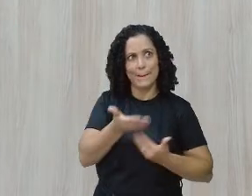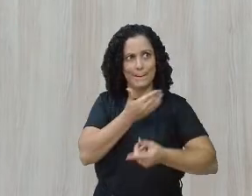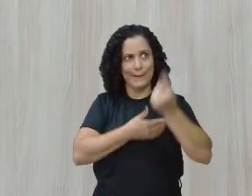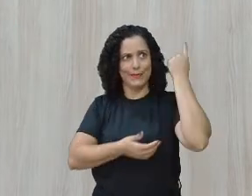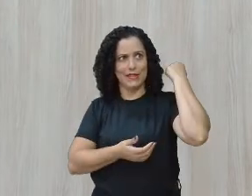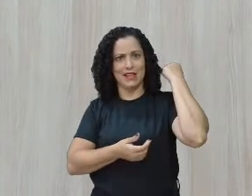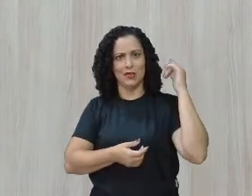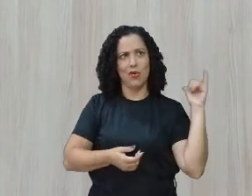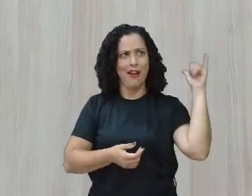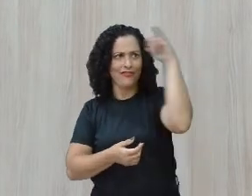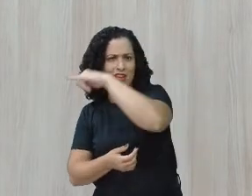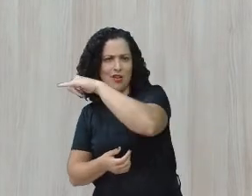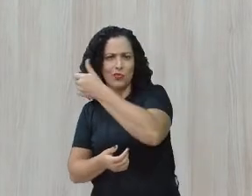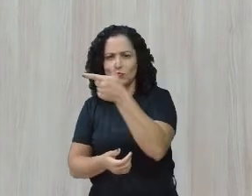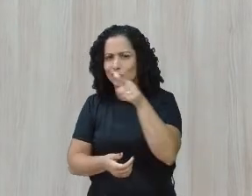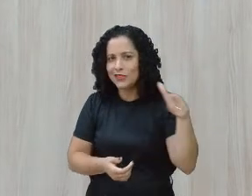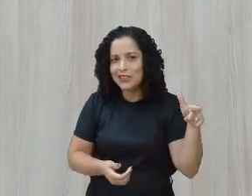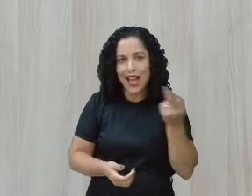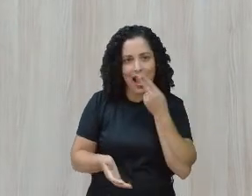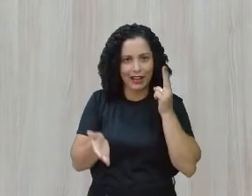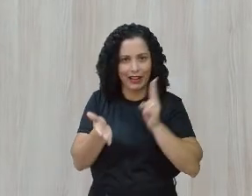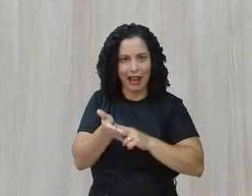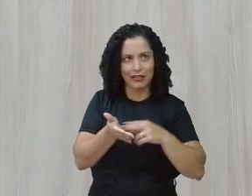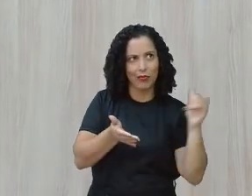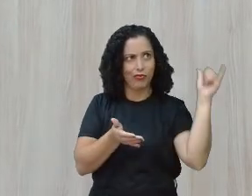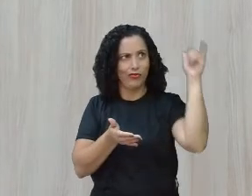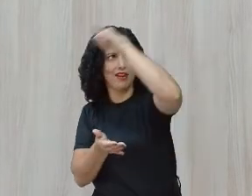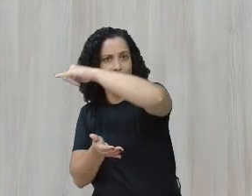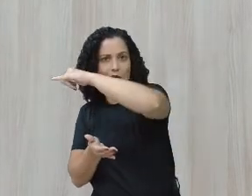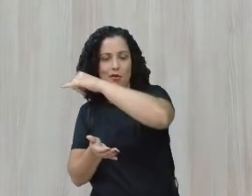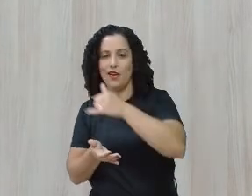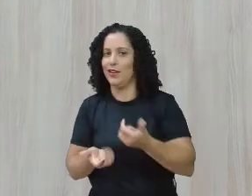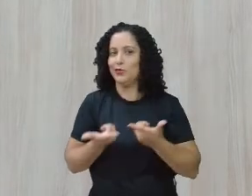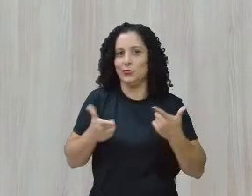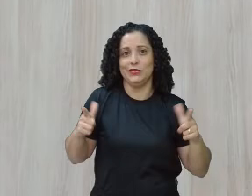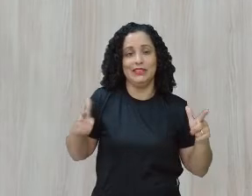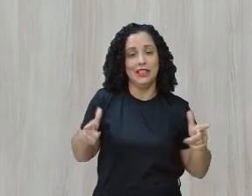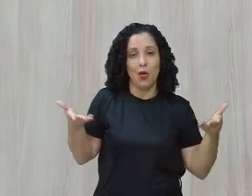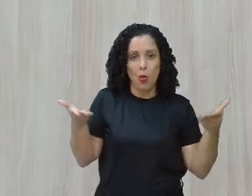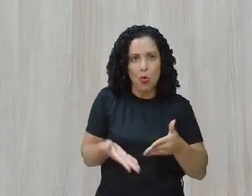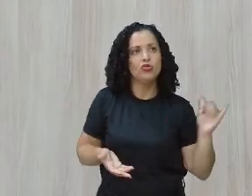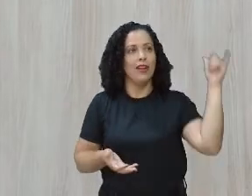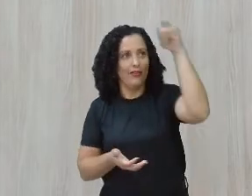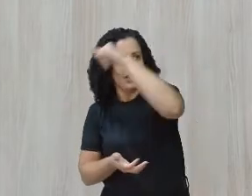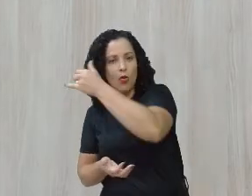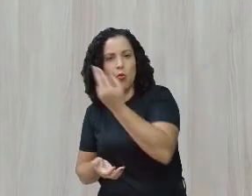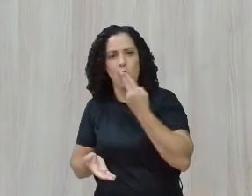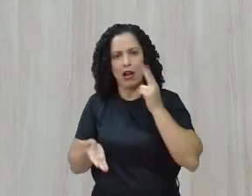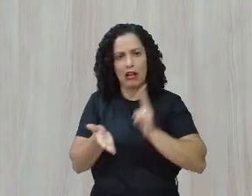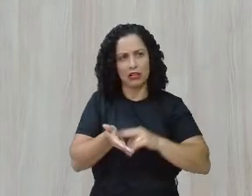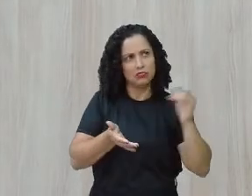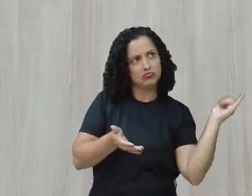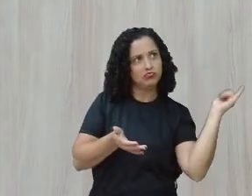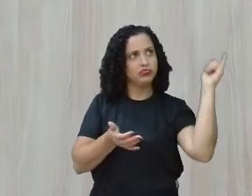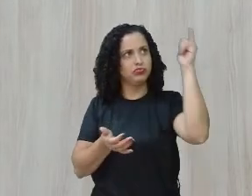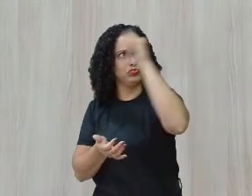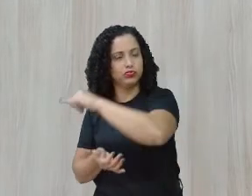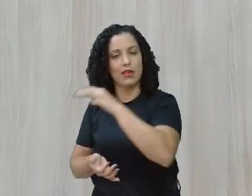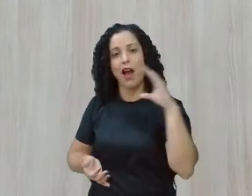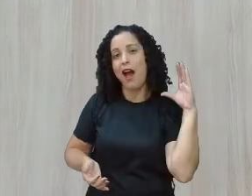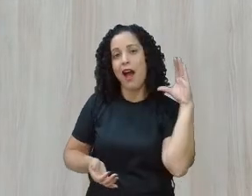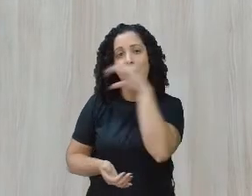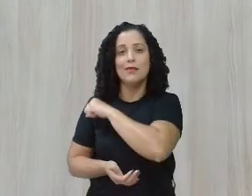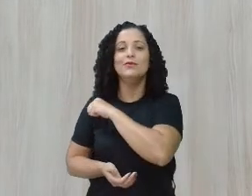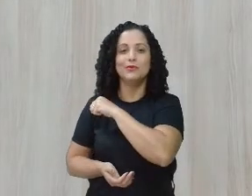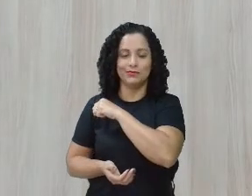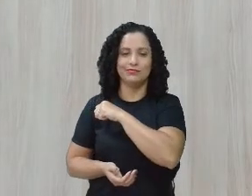para fazer esse transporte da carta. Então, hoje a gente tem. E a gente consegue mandar para qualquer lugar do mundo numa velocidade, assim,